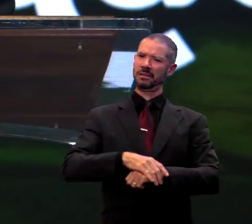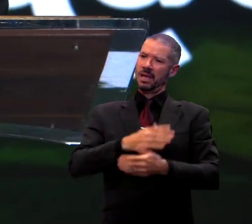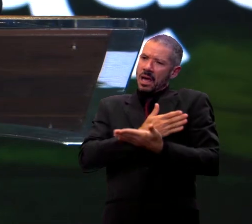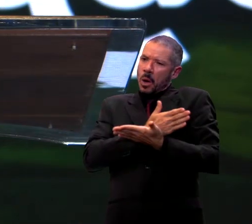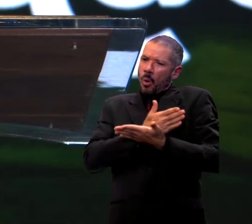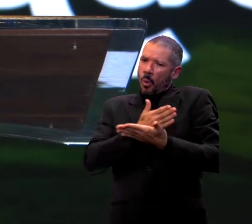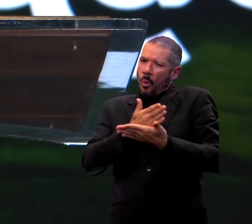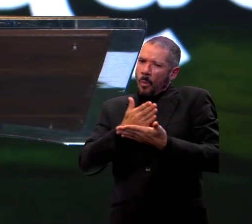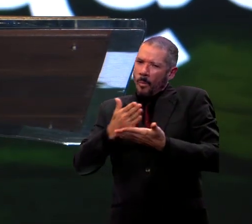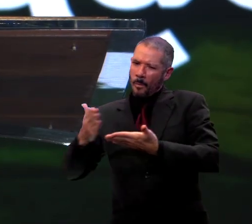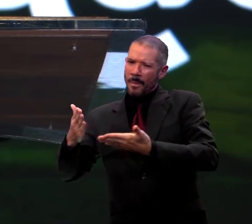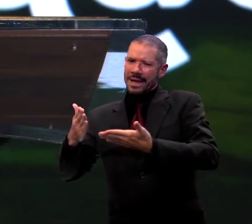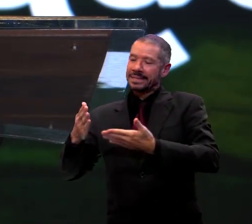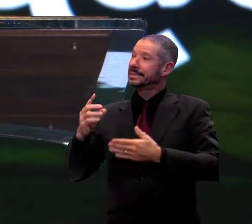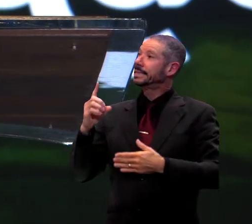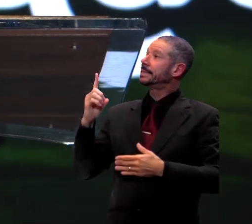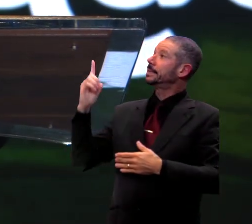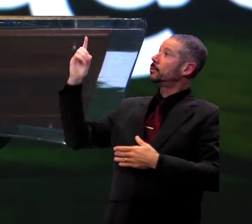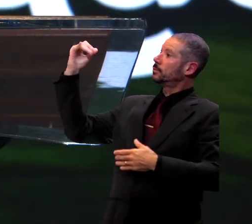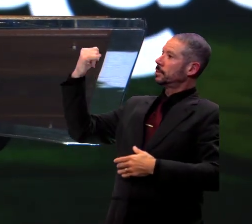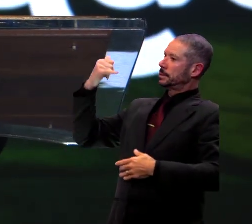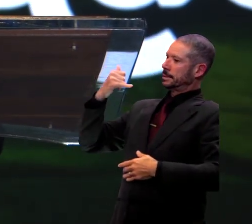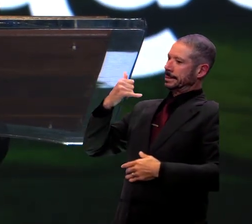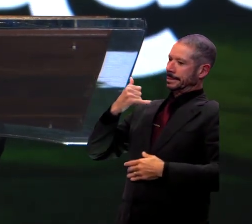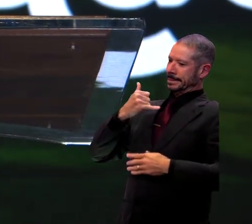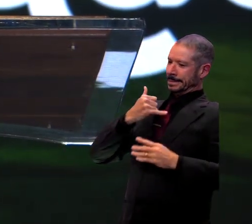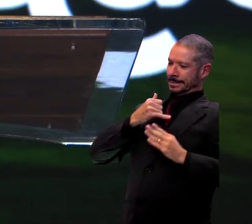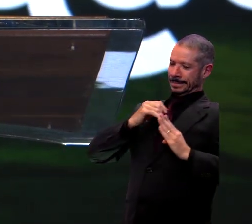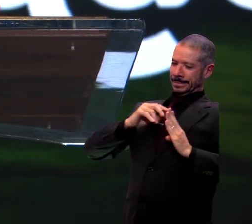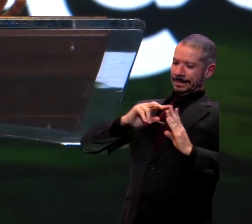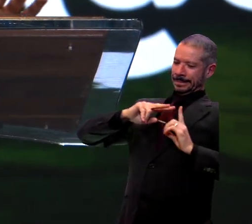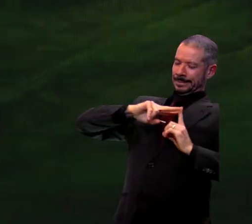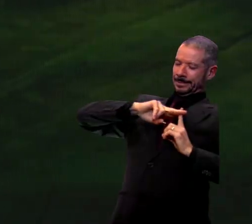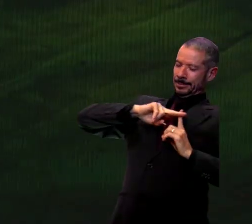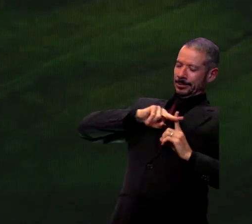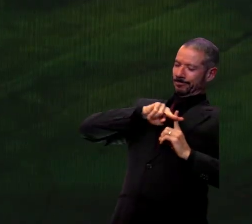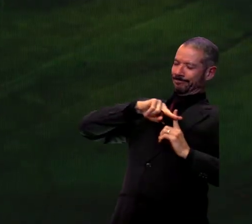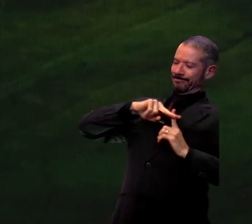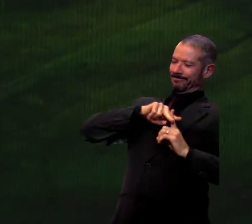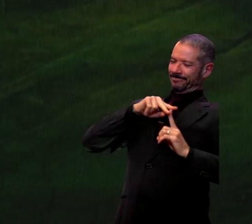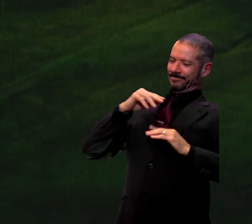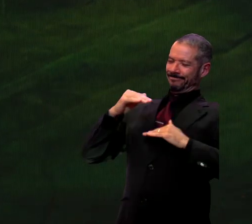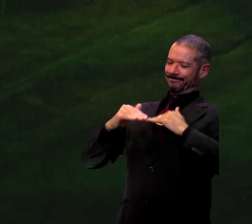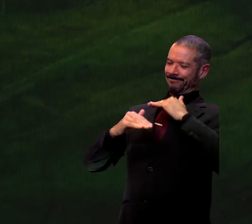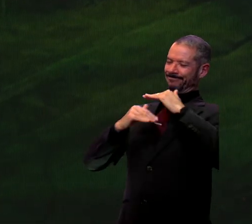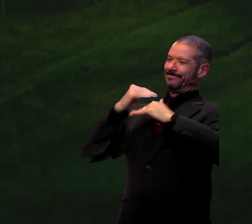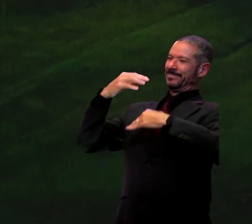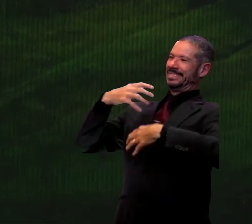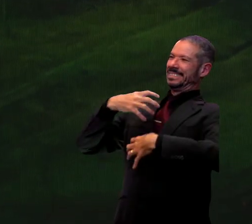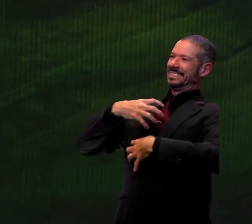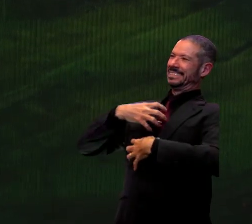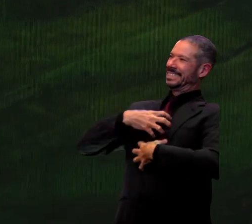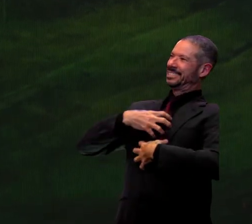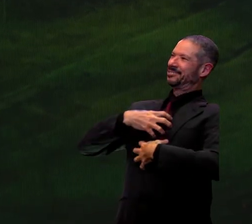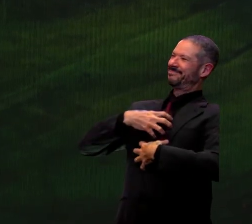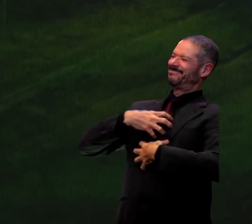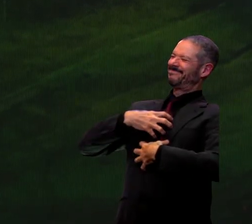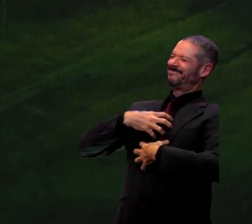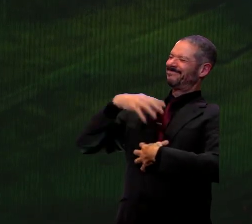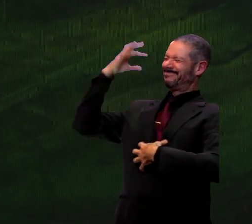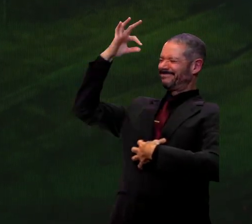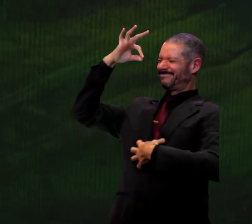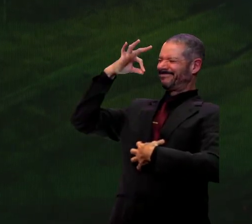Começa a deixar Deus moldar o seu coração. E se o sentimento santo vem,